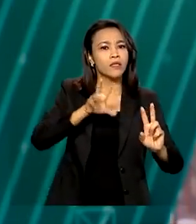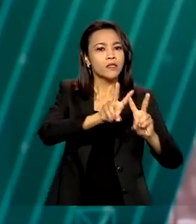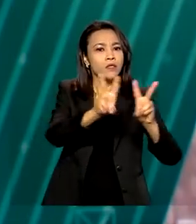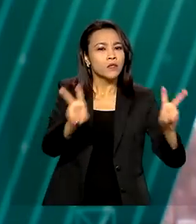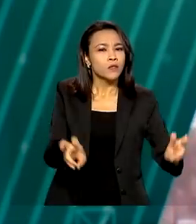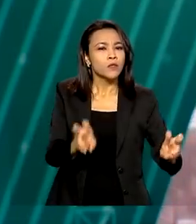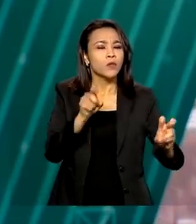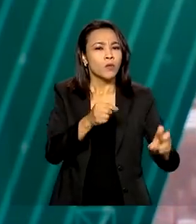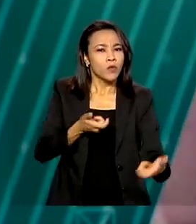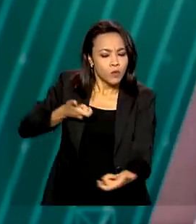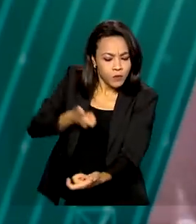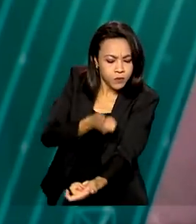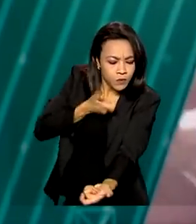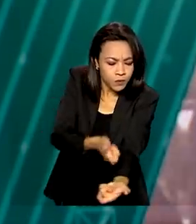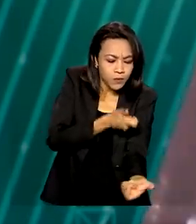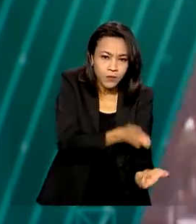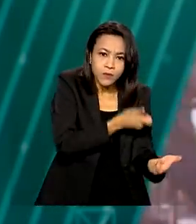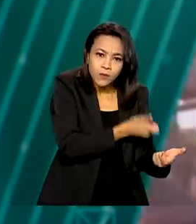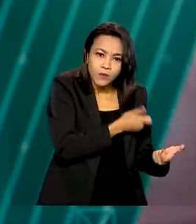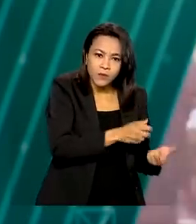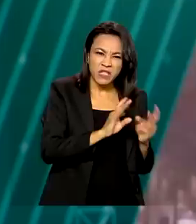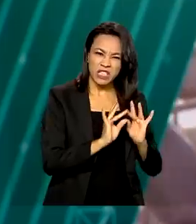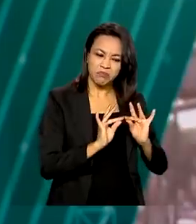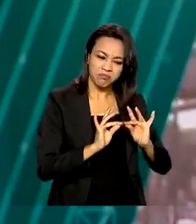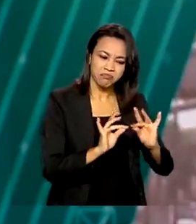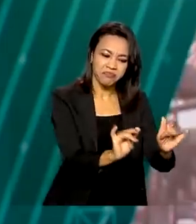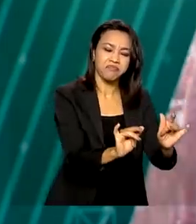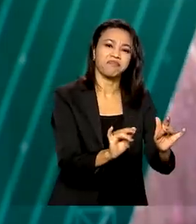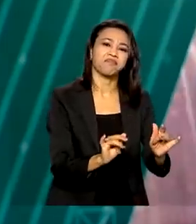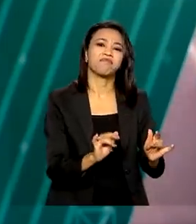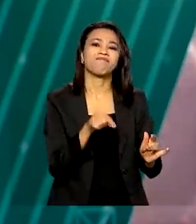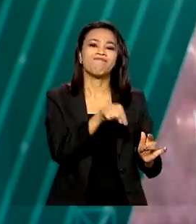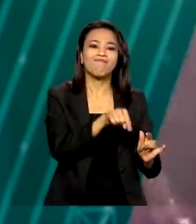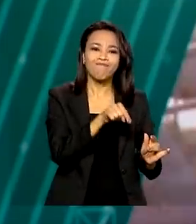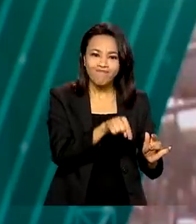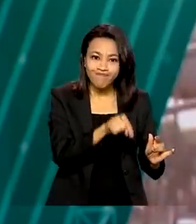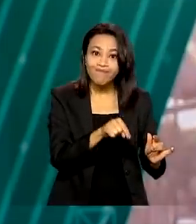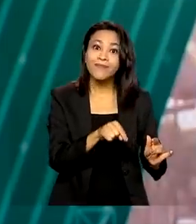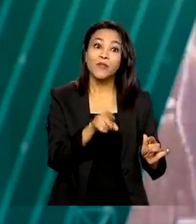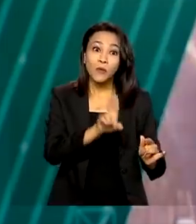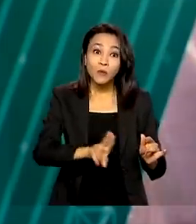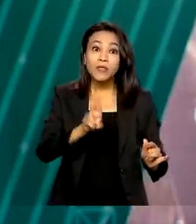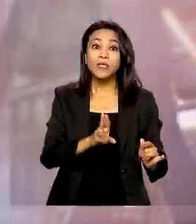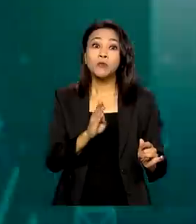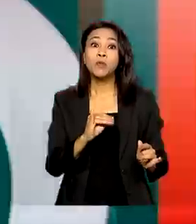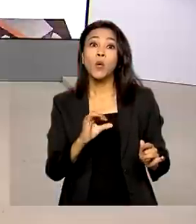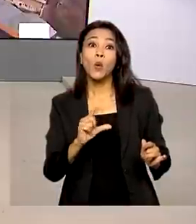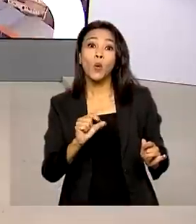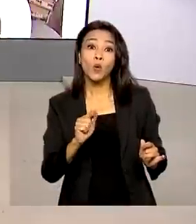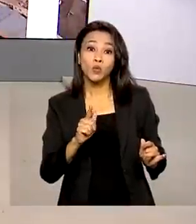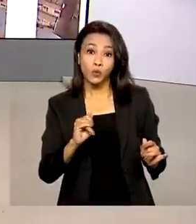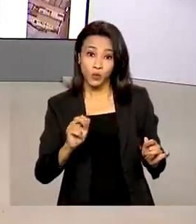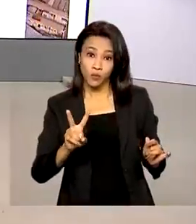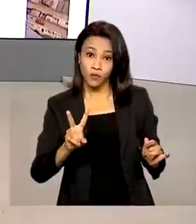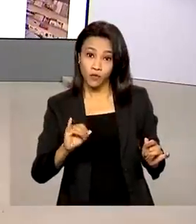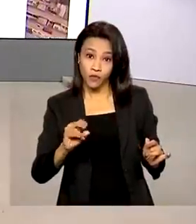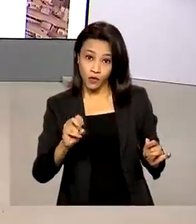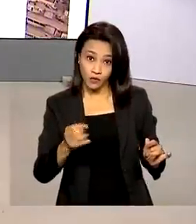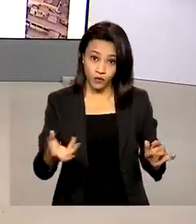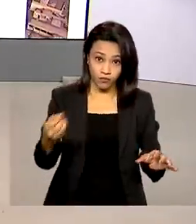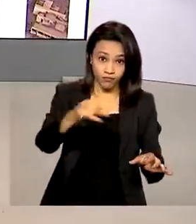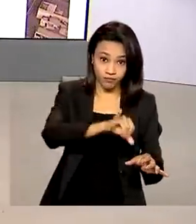defensivos agrícolas que eliminam pragas com ingredientes biológicos vivos. O uso de